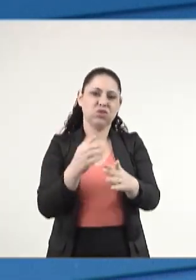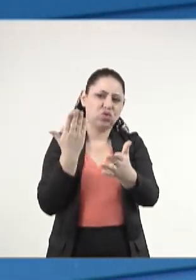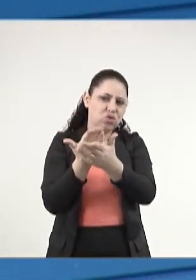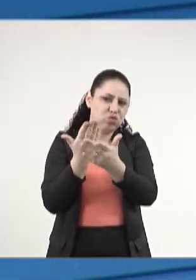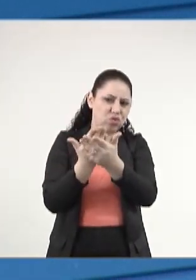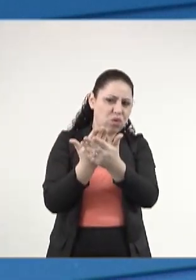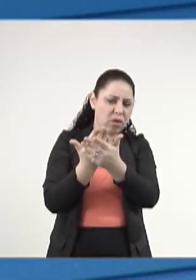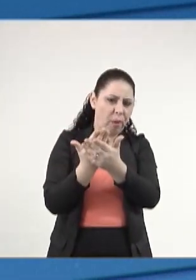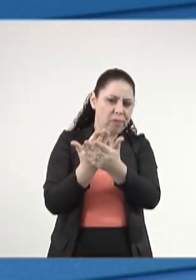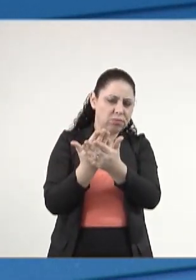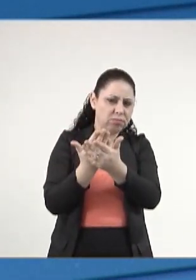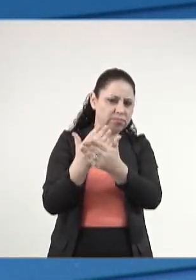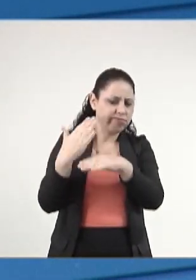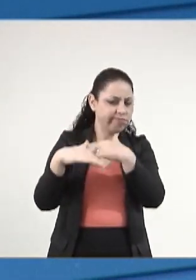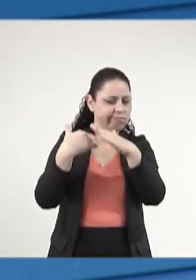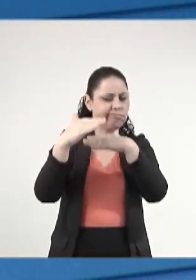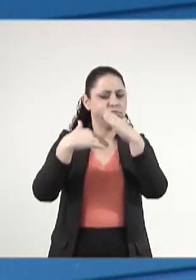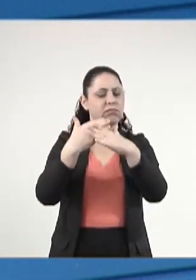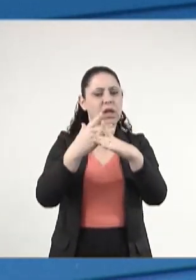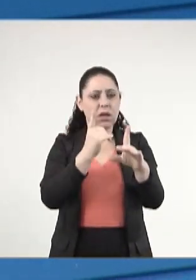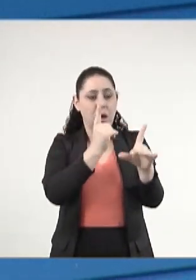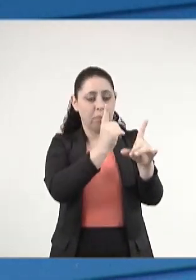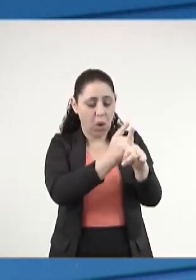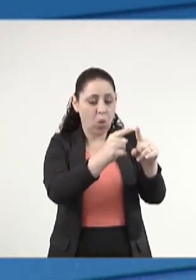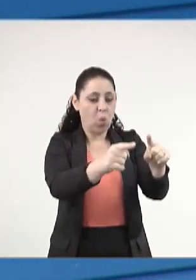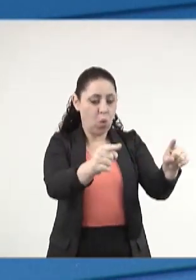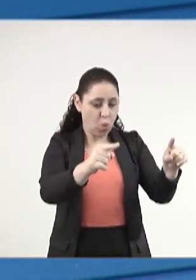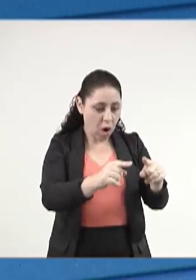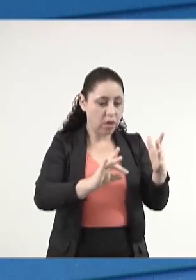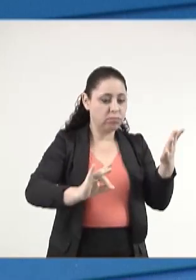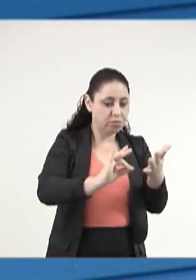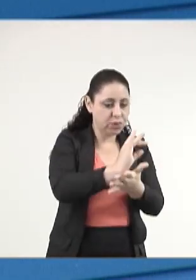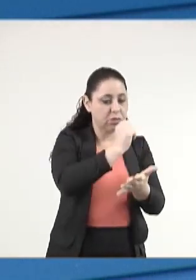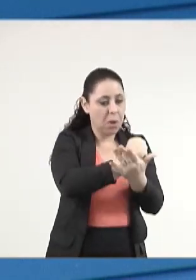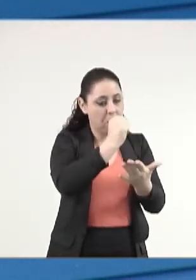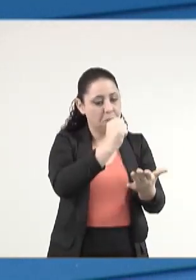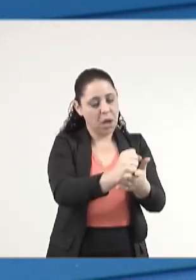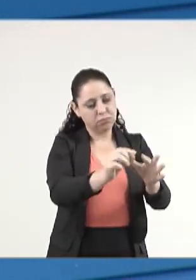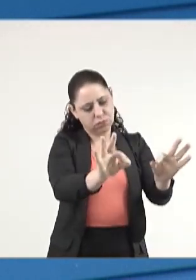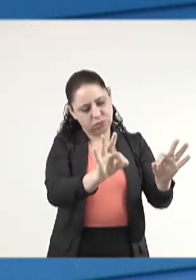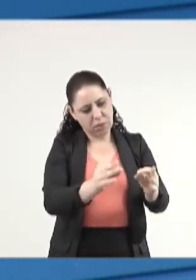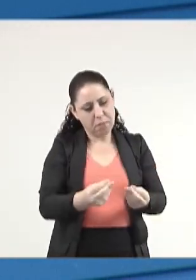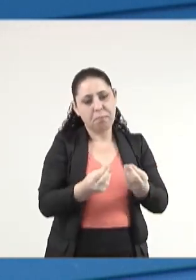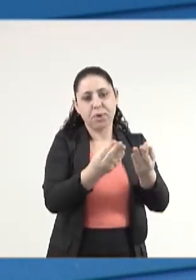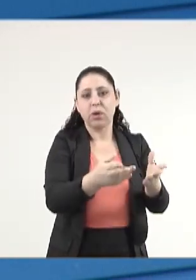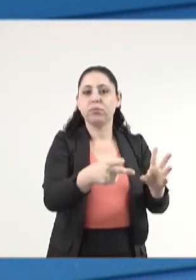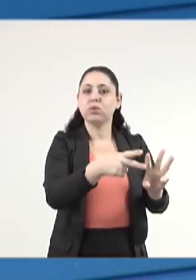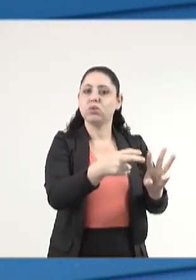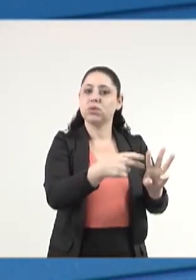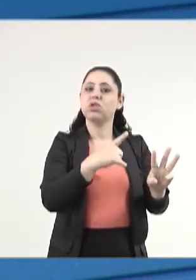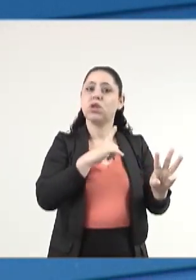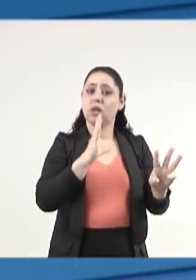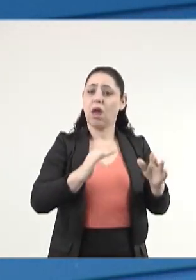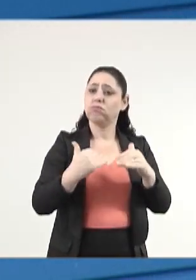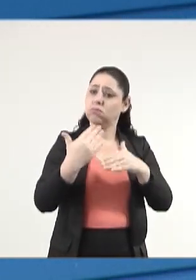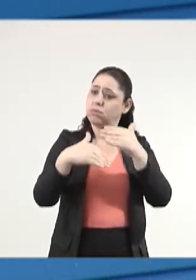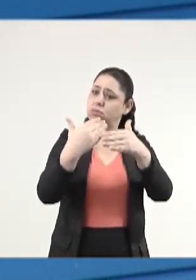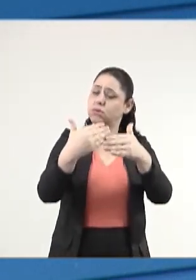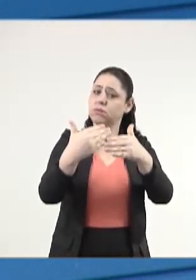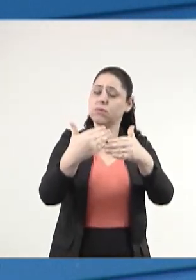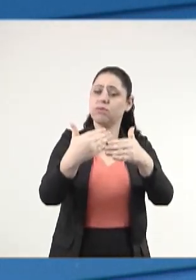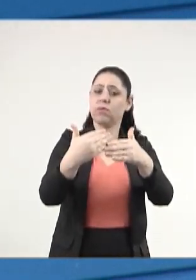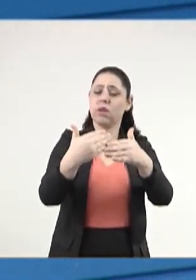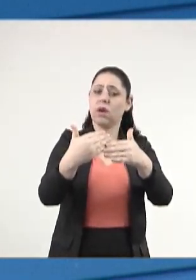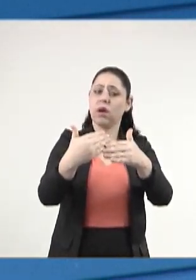bastante avançados de identificação, homologação e demarcação da terra indígena, e